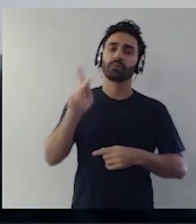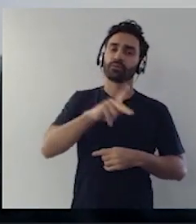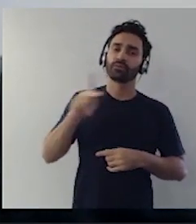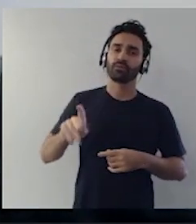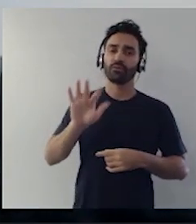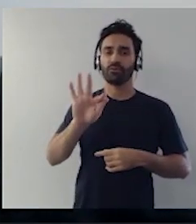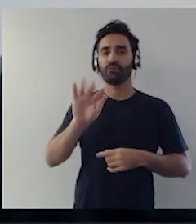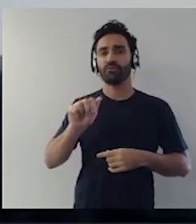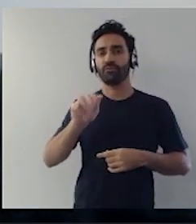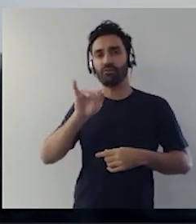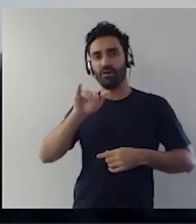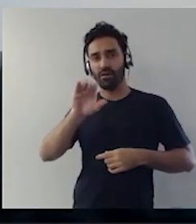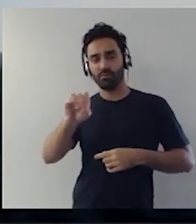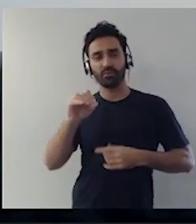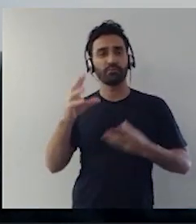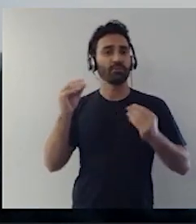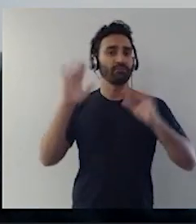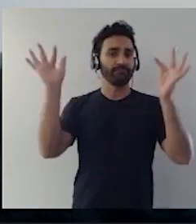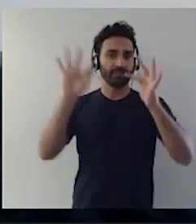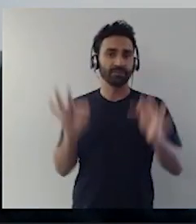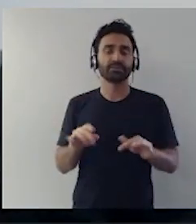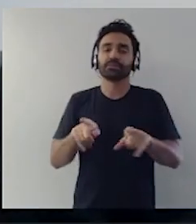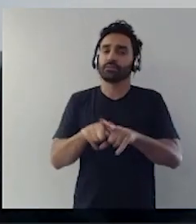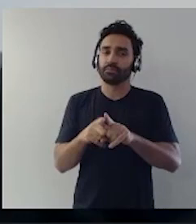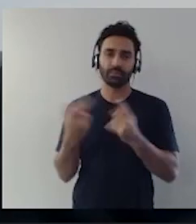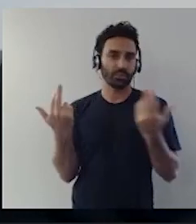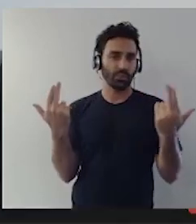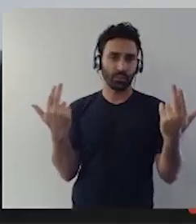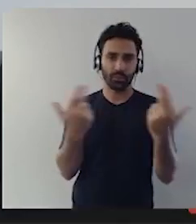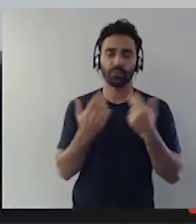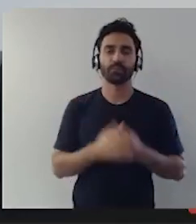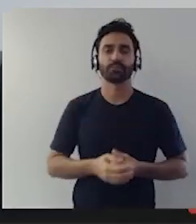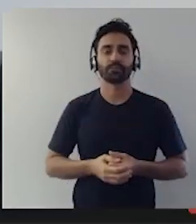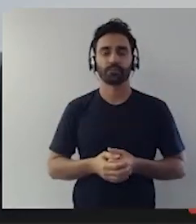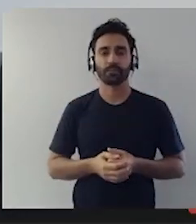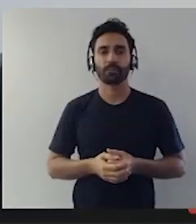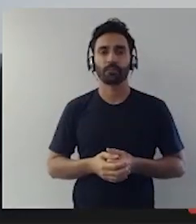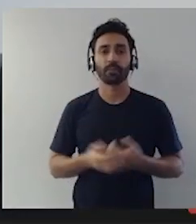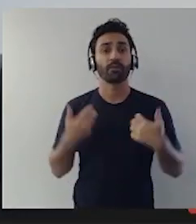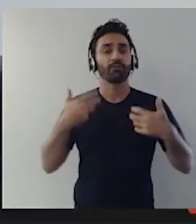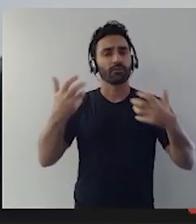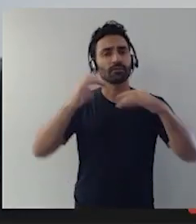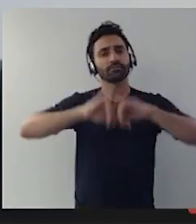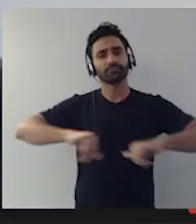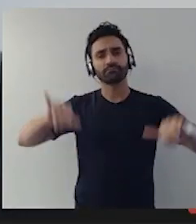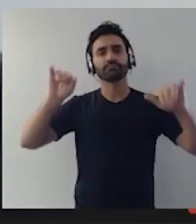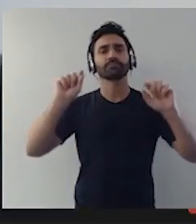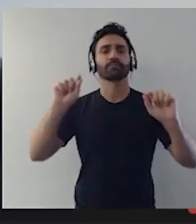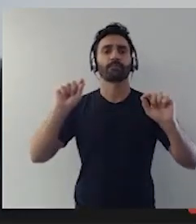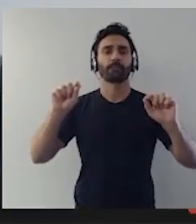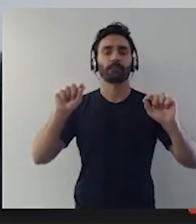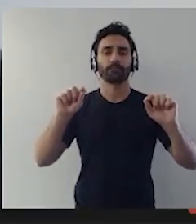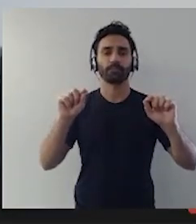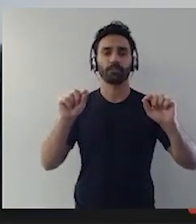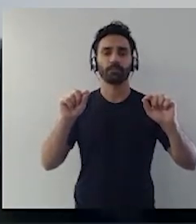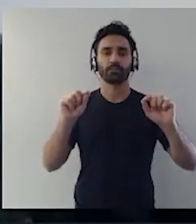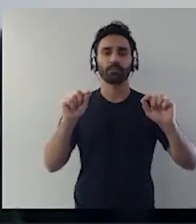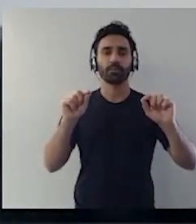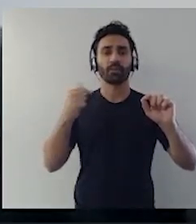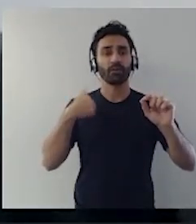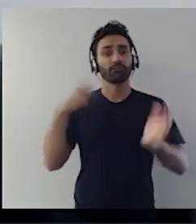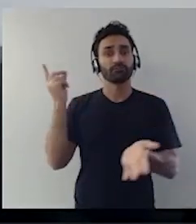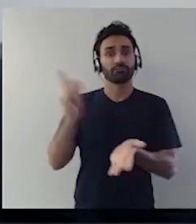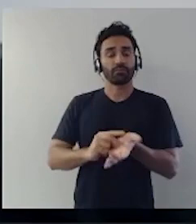Fábio Medina Osório, uma satisfação também, da mesma forma, dizer do quão eu